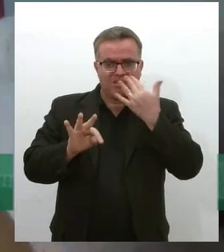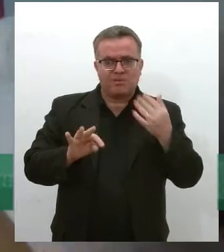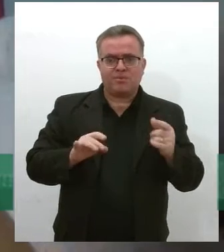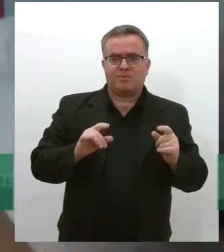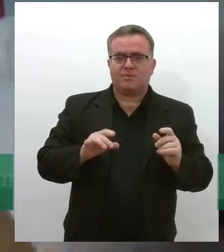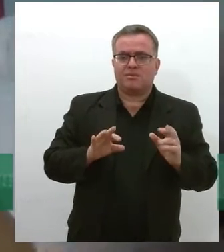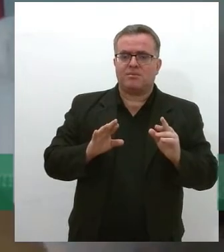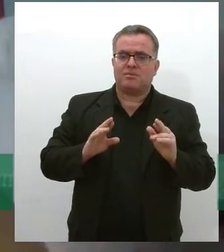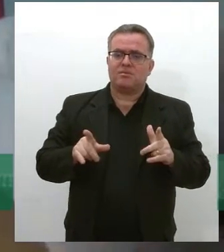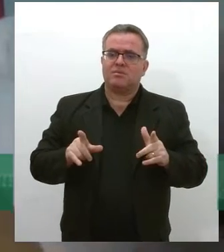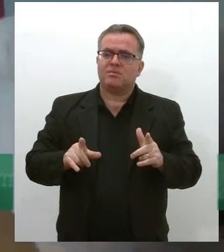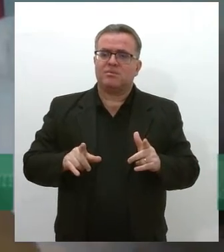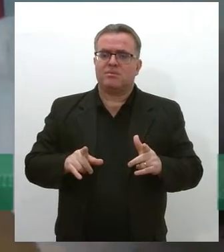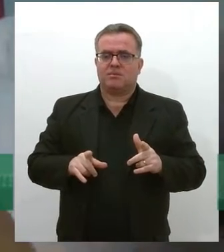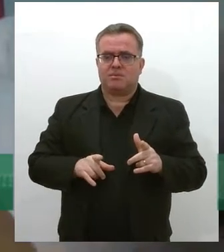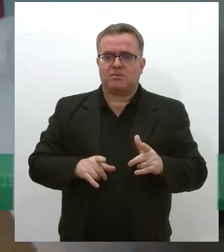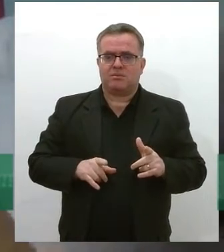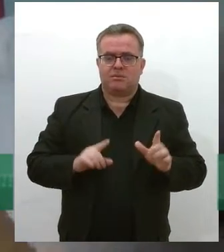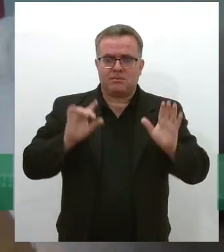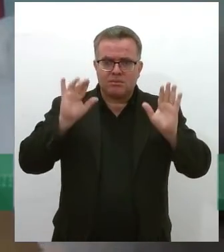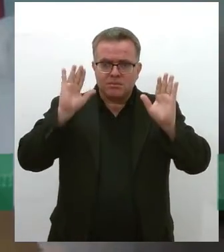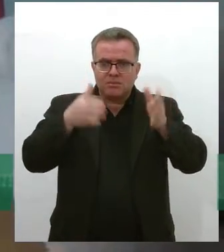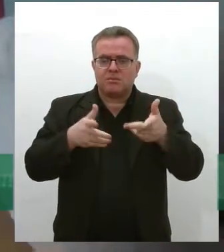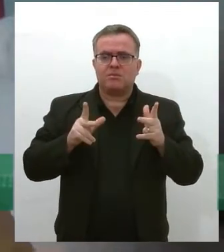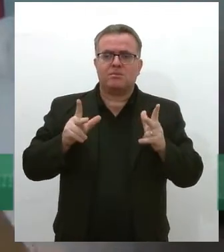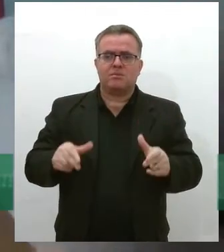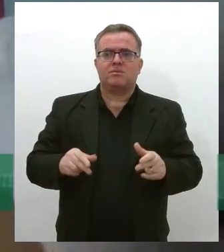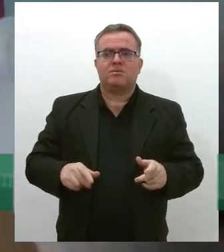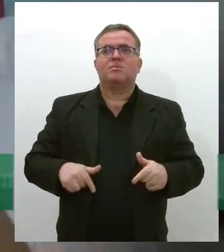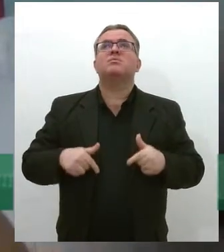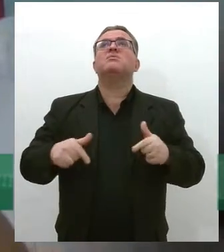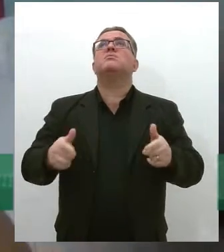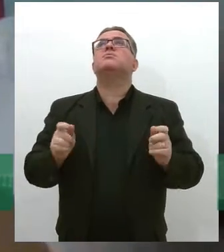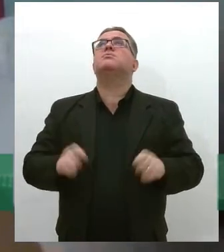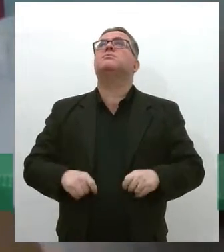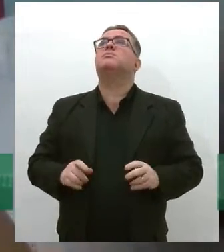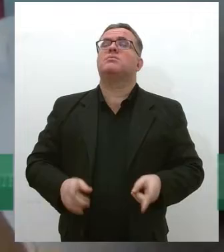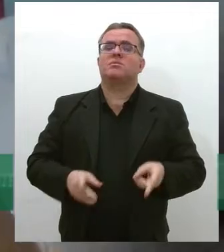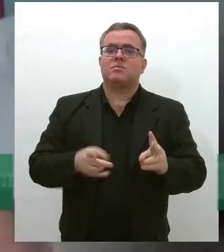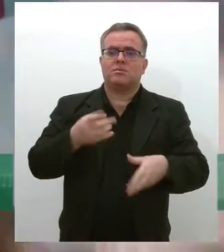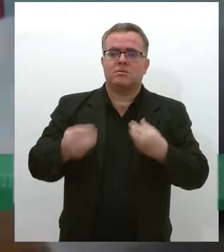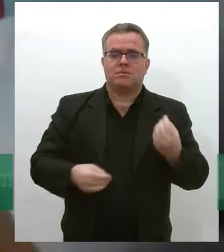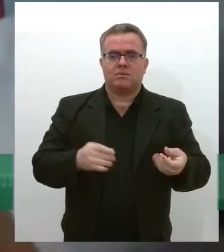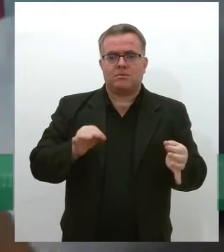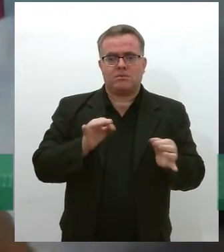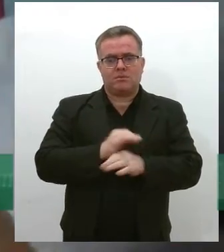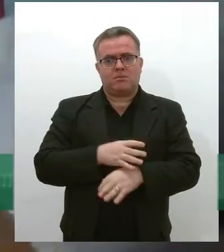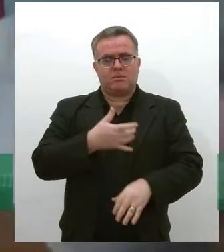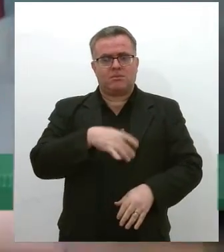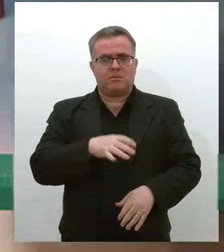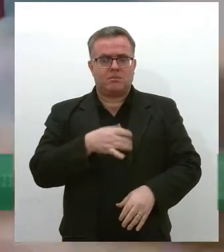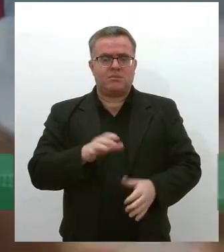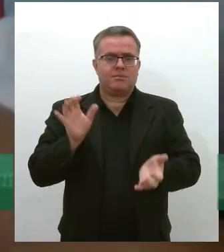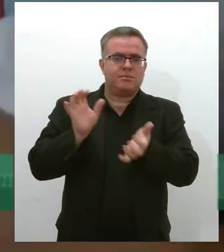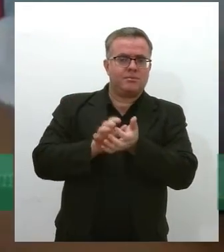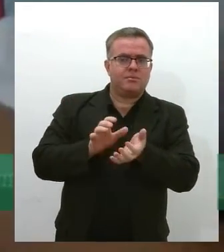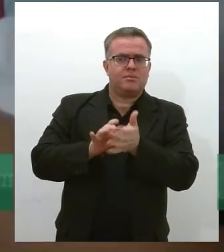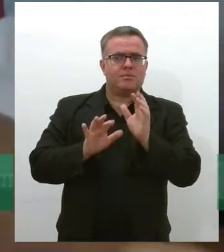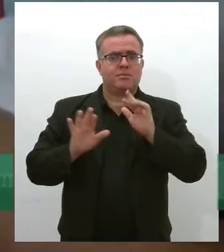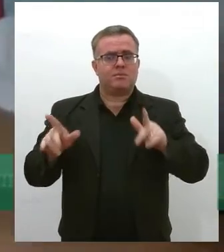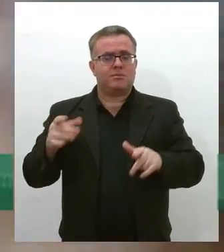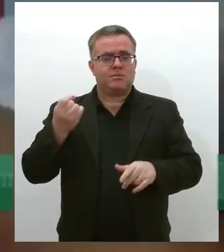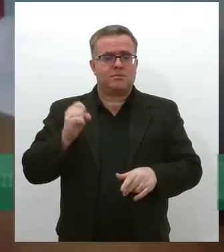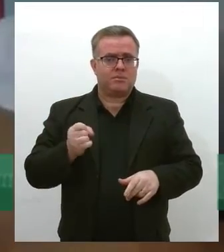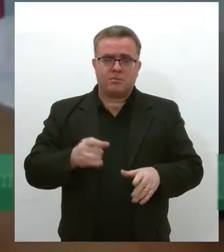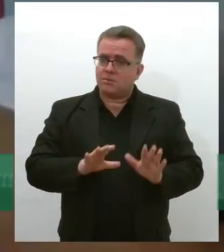vai defender os mesmos projetos, as mesmas ideias de uma elite, por exemplo, que está na Bahia, que está em Pernambuco, ou mesmo em Sergipe, que as questões até eram